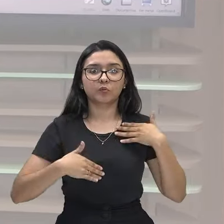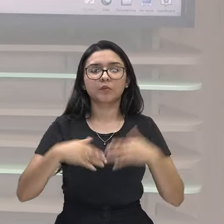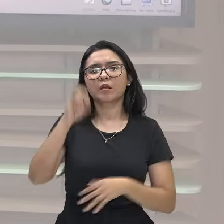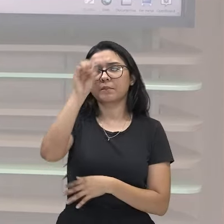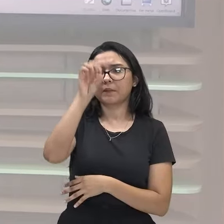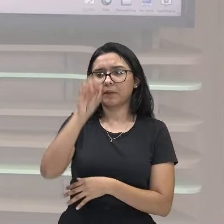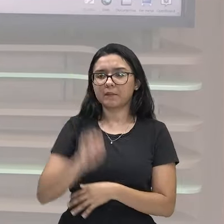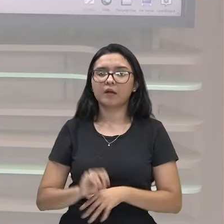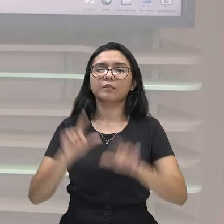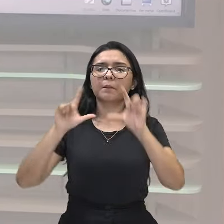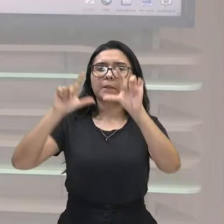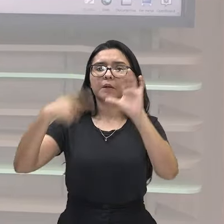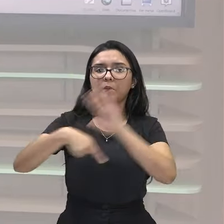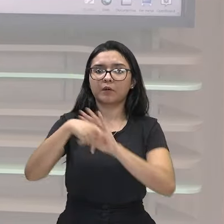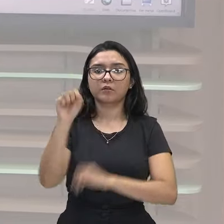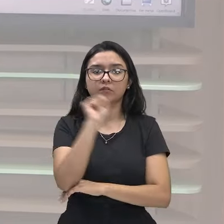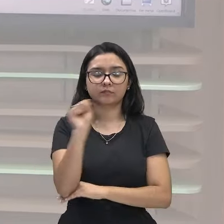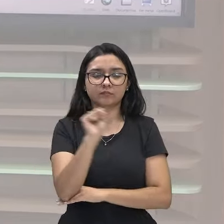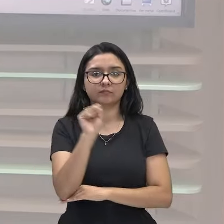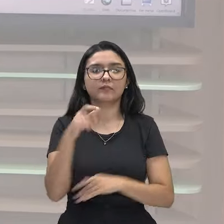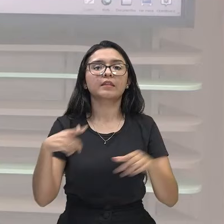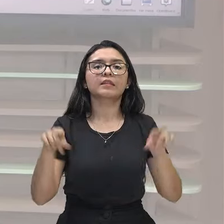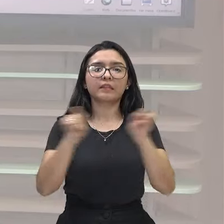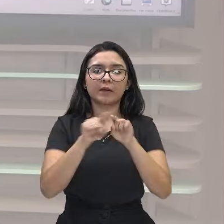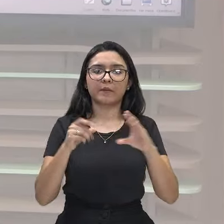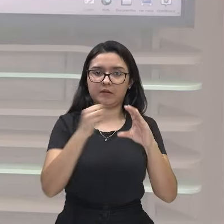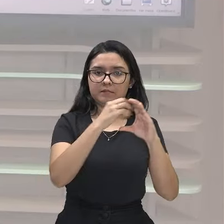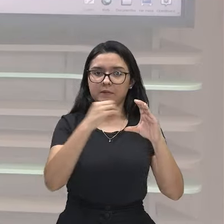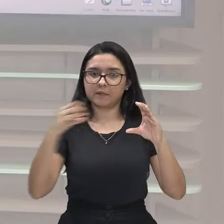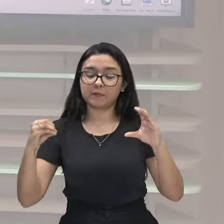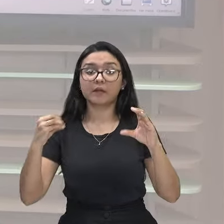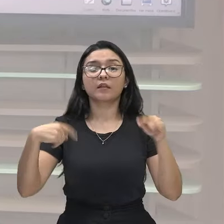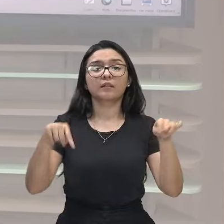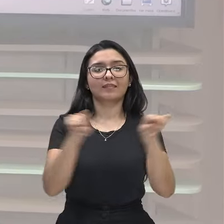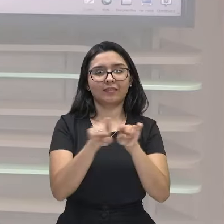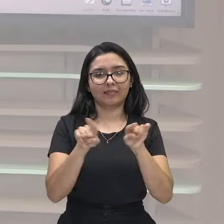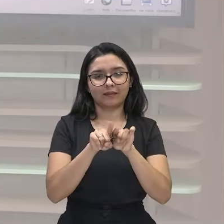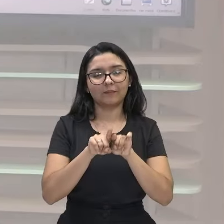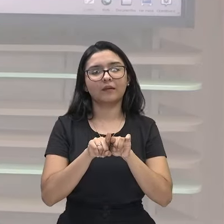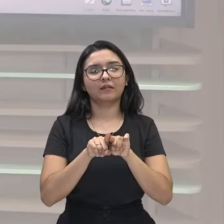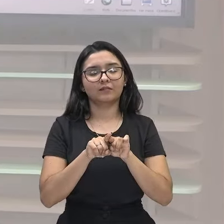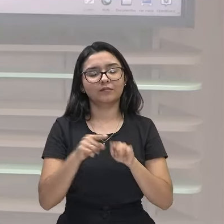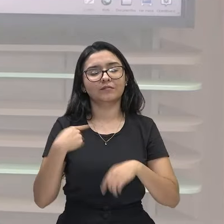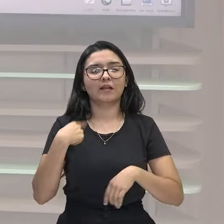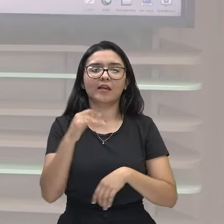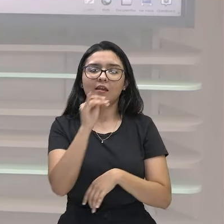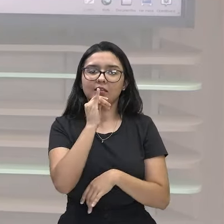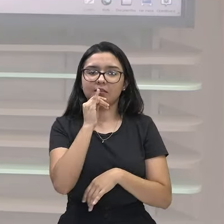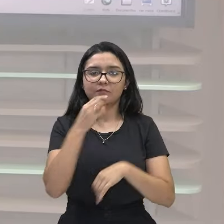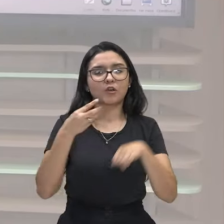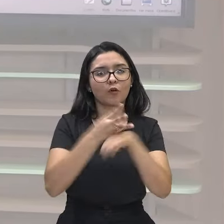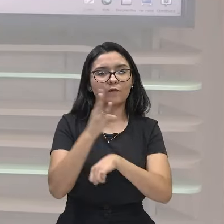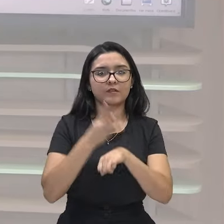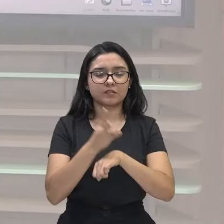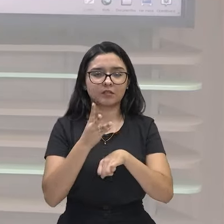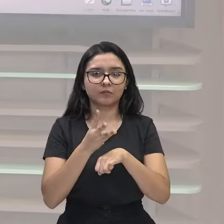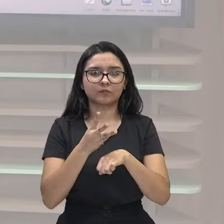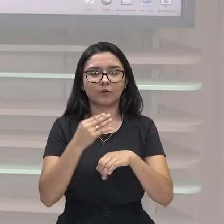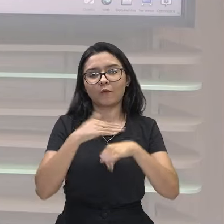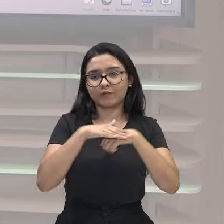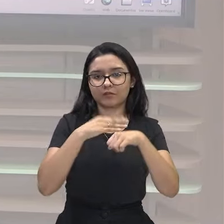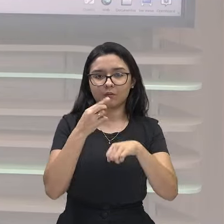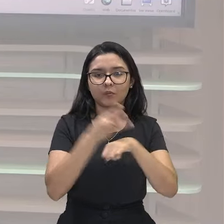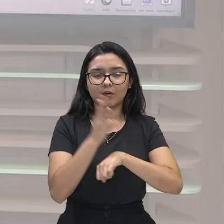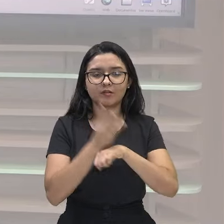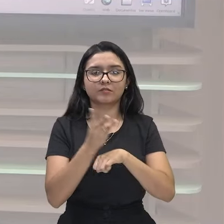semáforos, placas de trânsito, emojis também, quando você conversa com alguém por mensagem de texto, também é uma